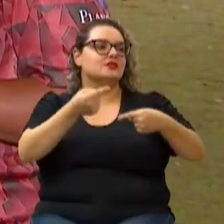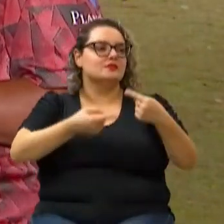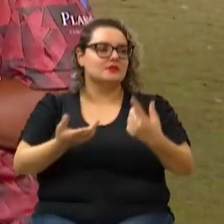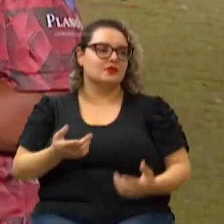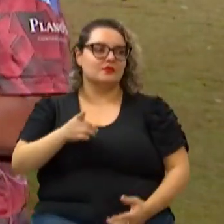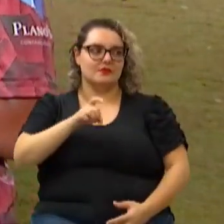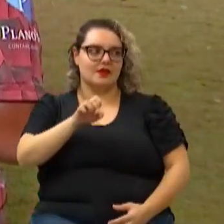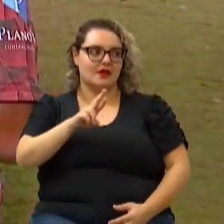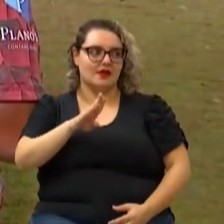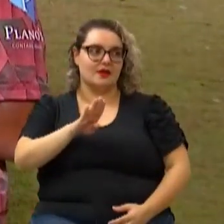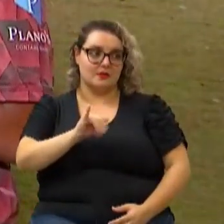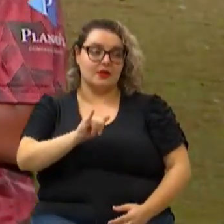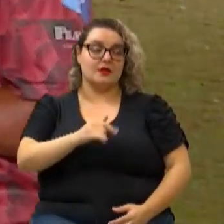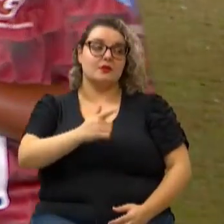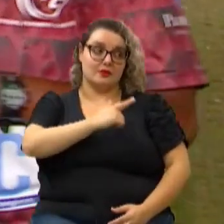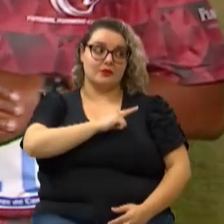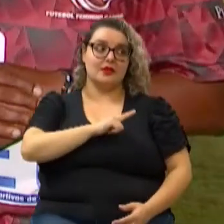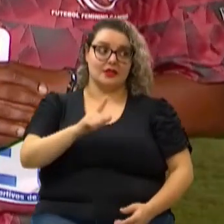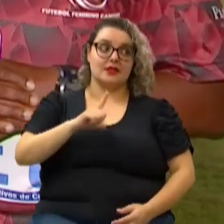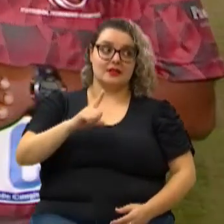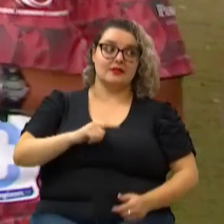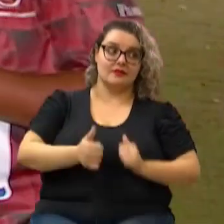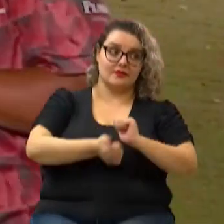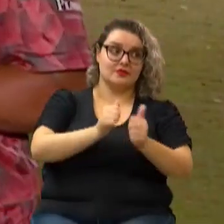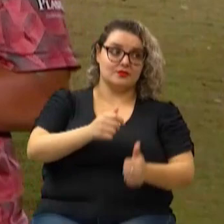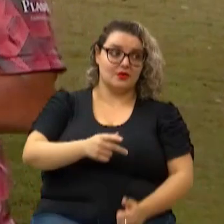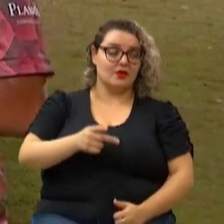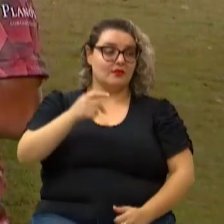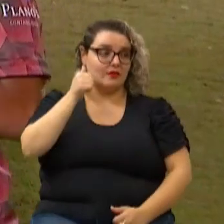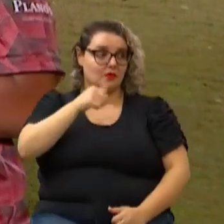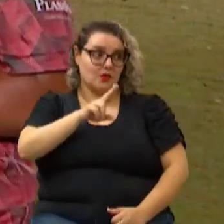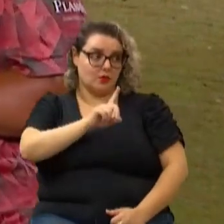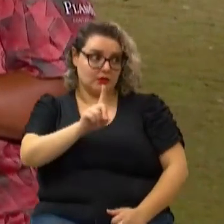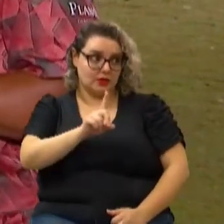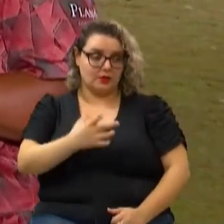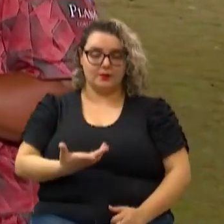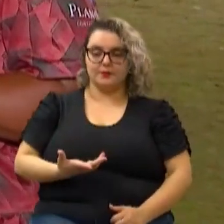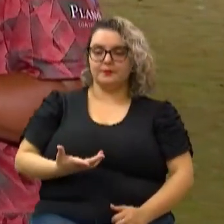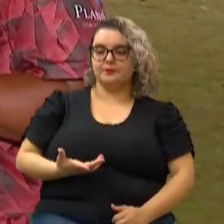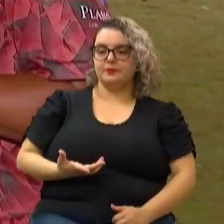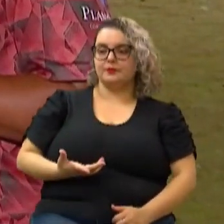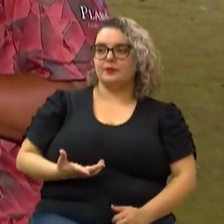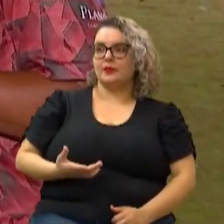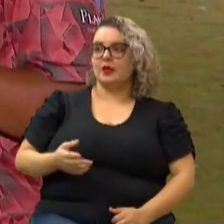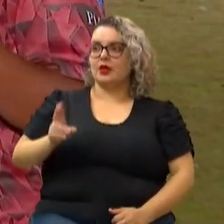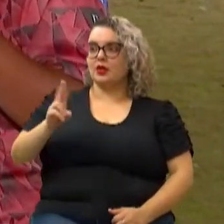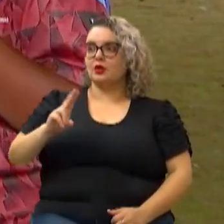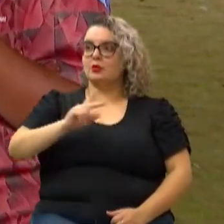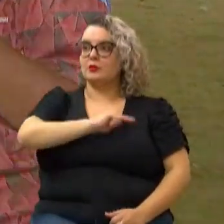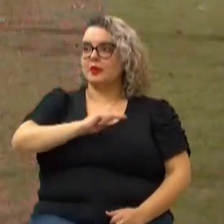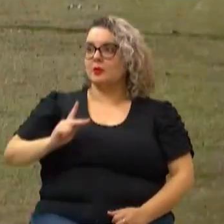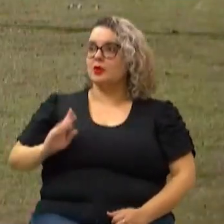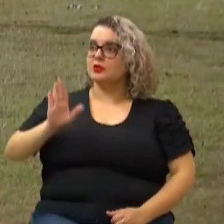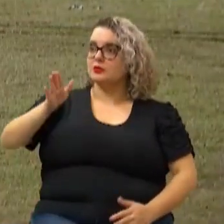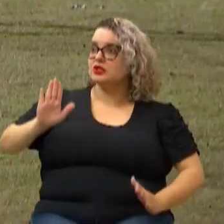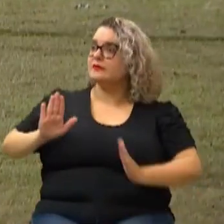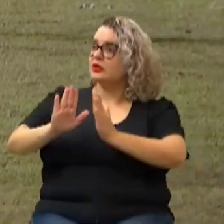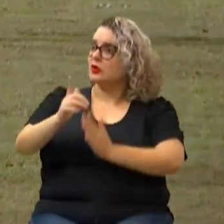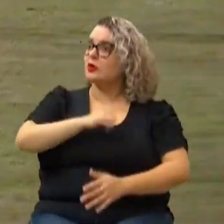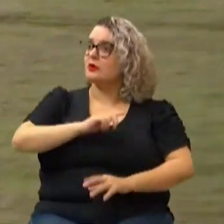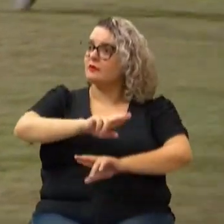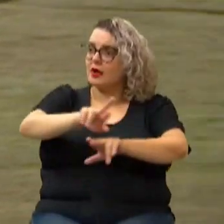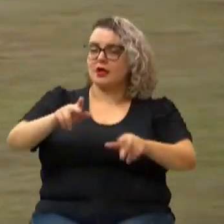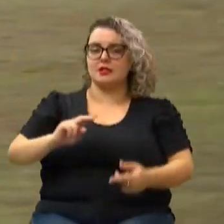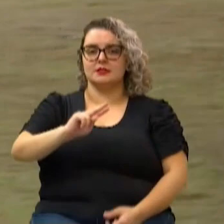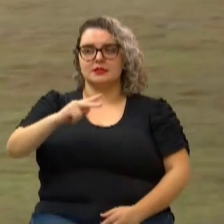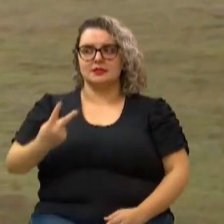Chegou a disputar algum derby ou não? Porque o Guarani já teve também futebol feminino, né? Assim como a Ponte, ou não? Em nome da Ponte não, mas já enfrentei